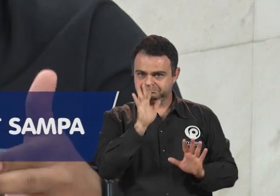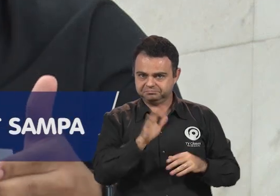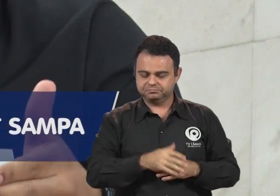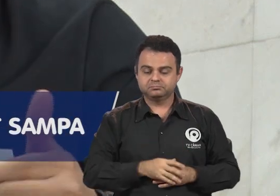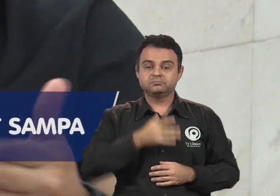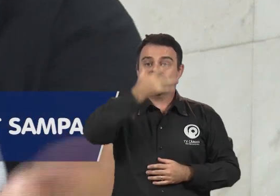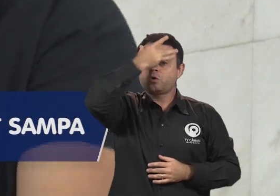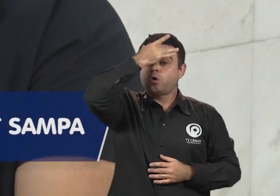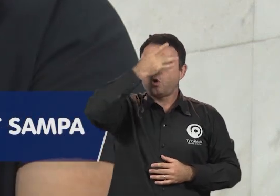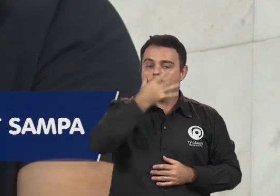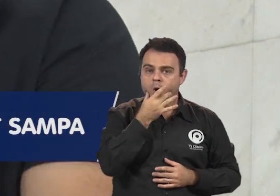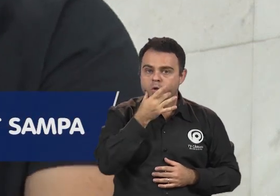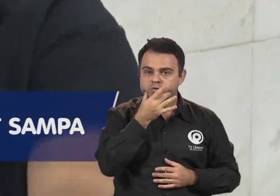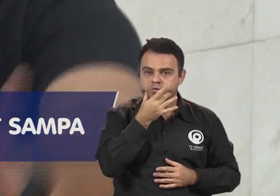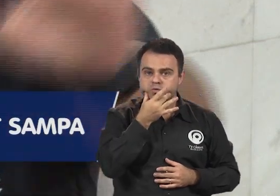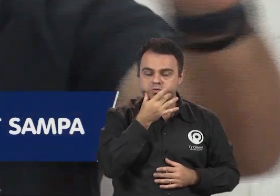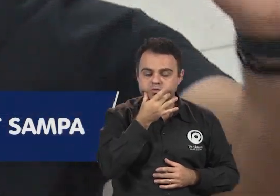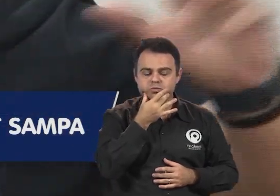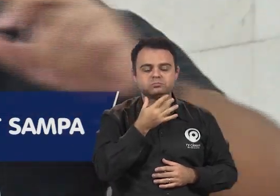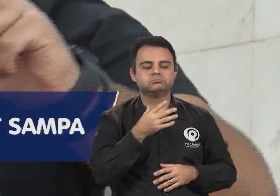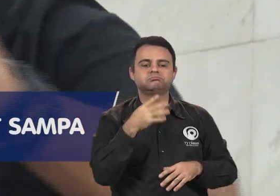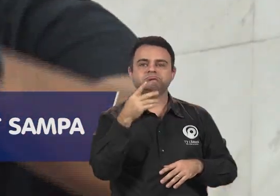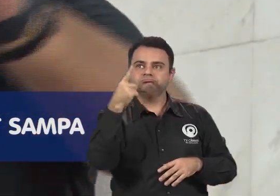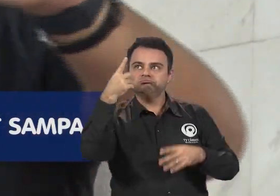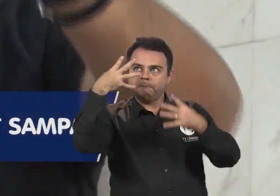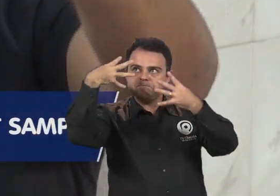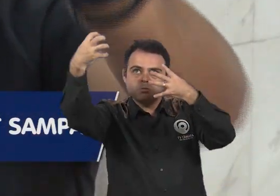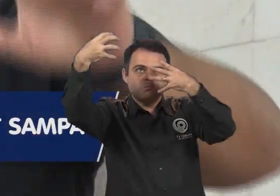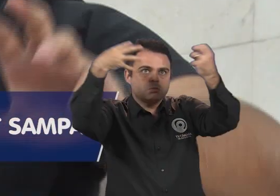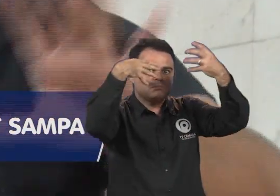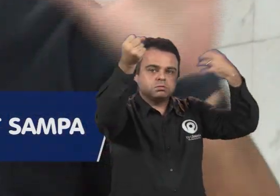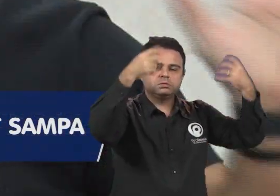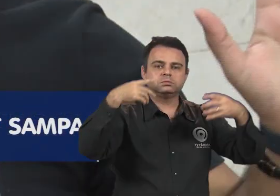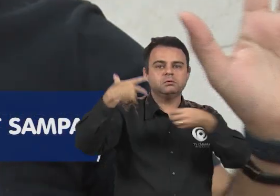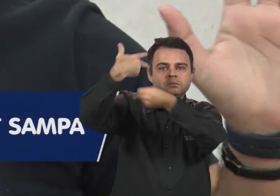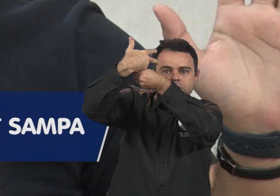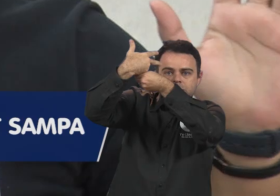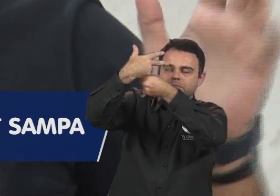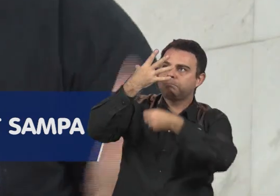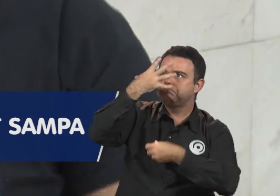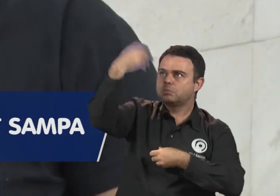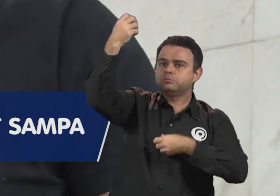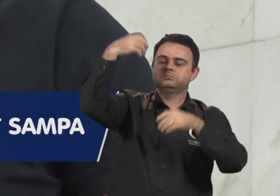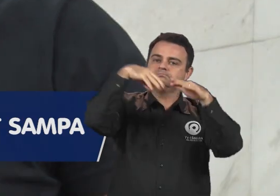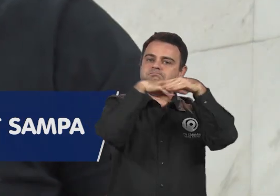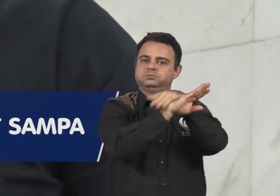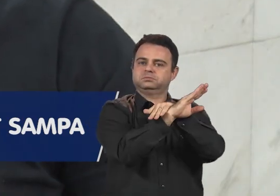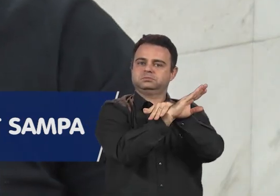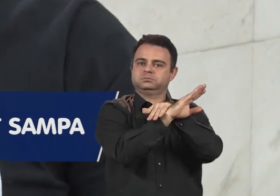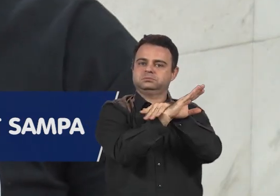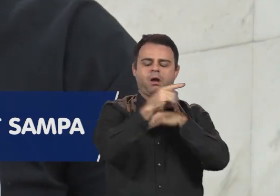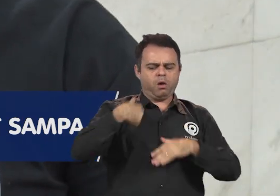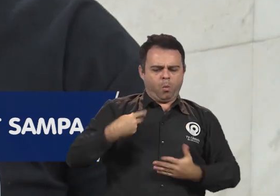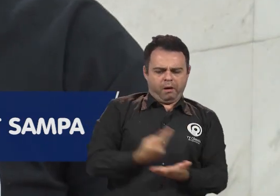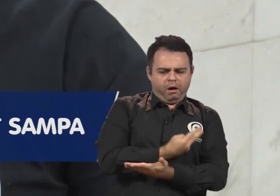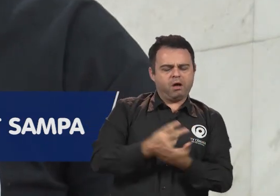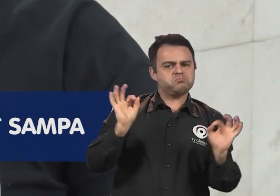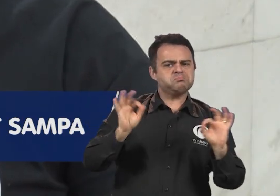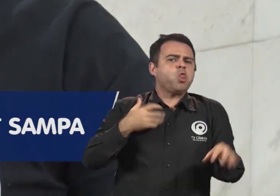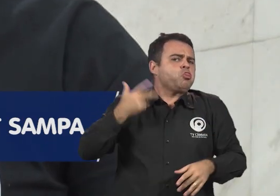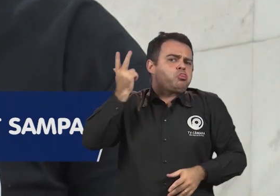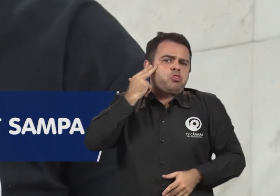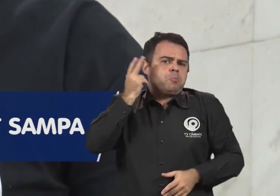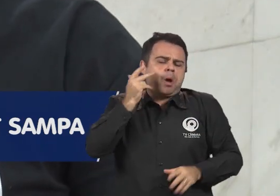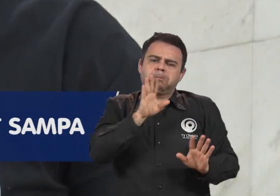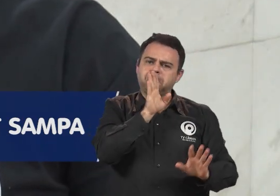seu rosto não está procurado, você não tem vínculo nenhum. Agora, se você está, aí a justiça